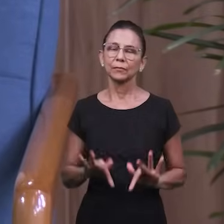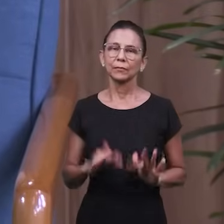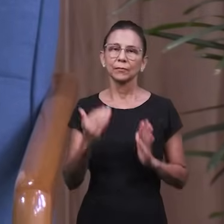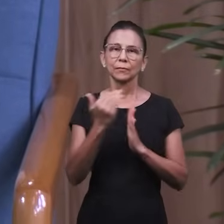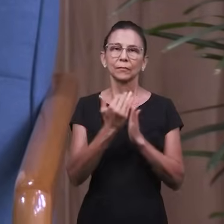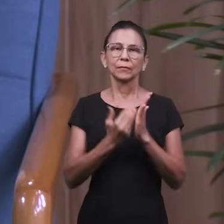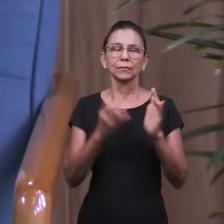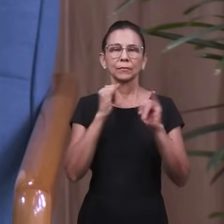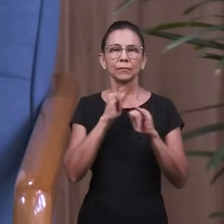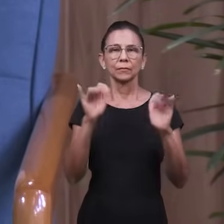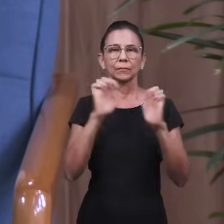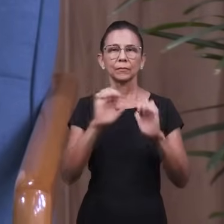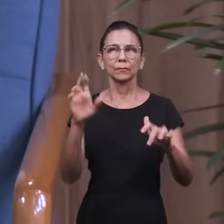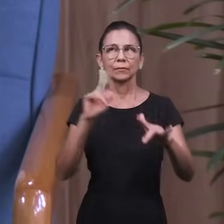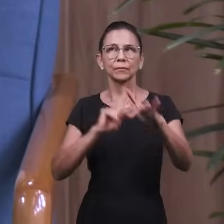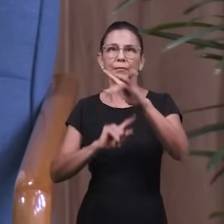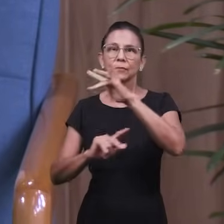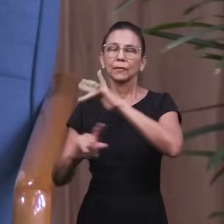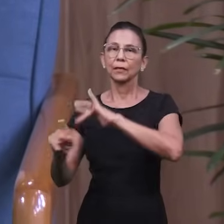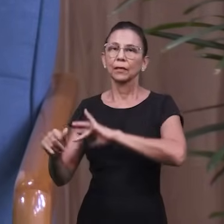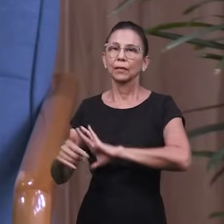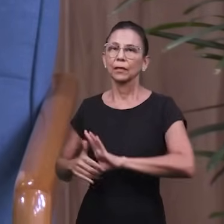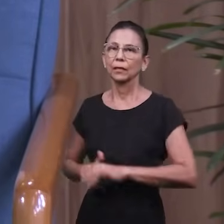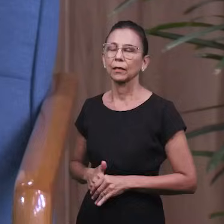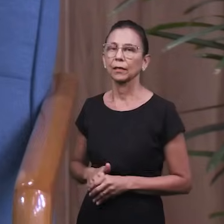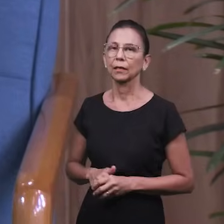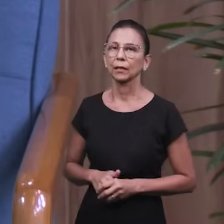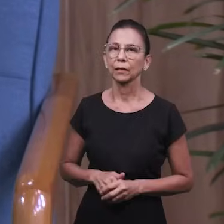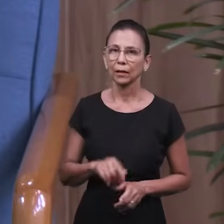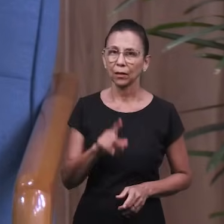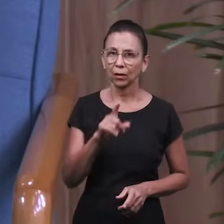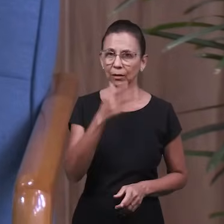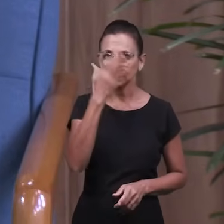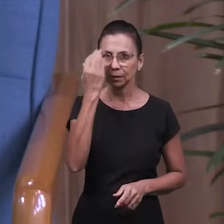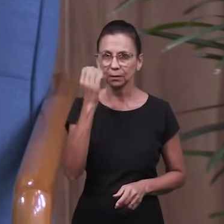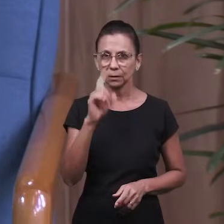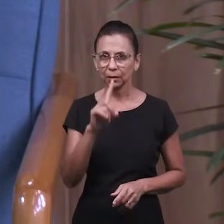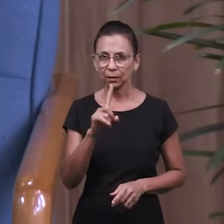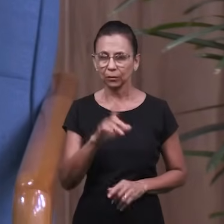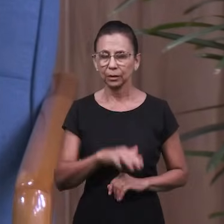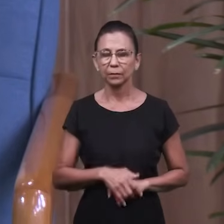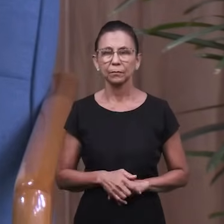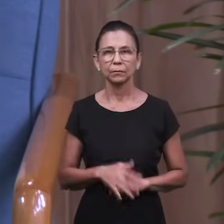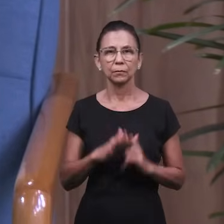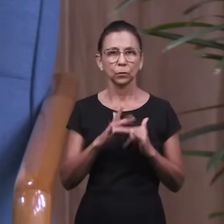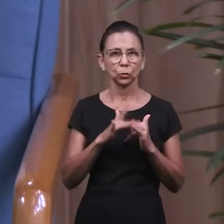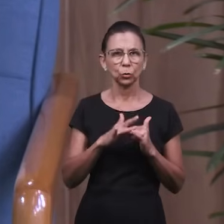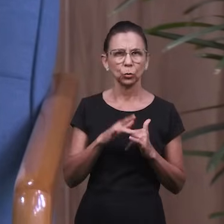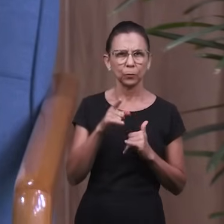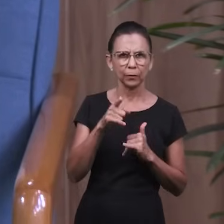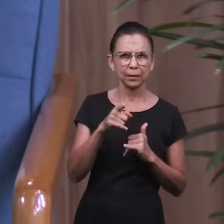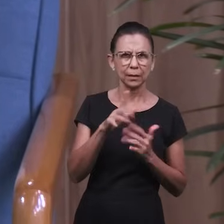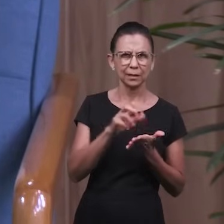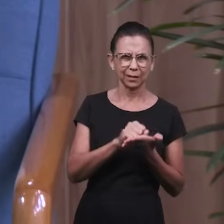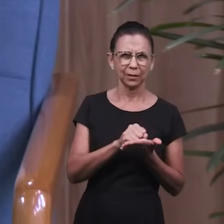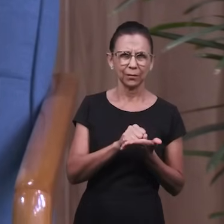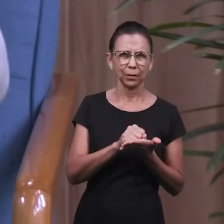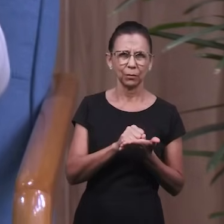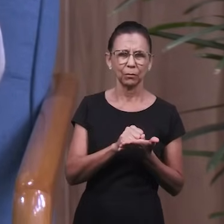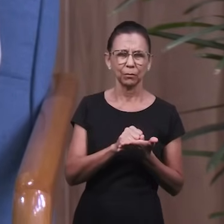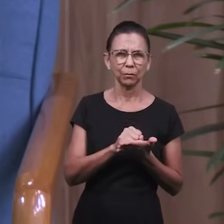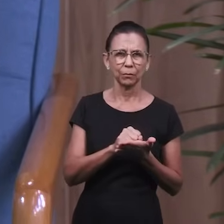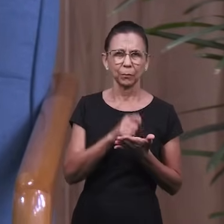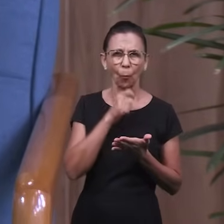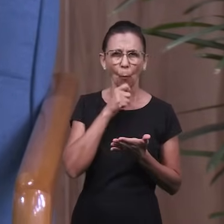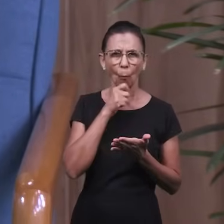do programa Anunciando o Evangelho Eterno. Não se esqueça, para você que está no YouTube, de verificar se você está inscrito no nosso canal e, se não